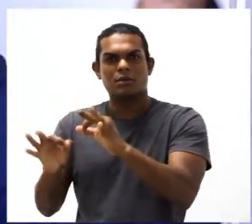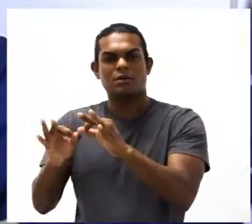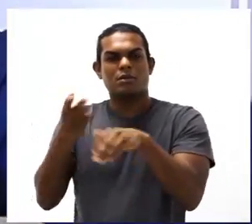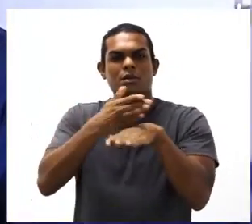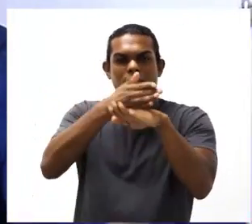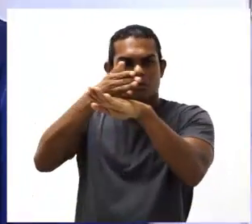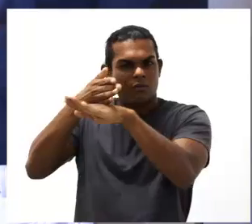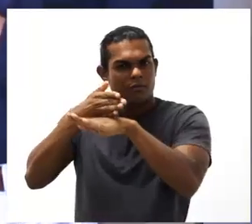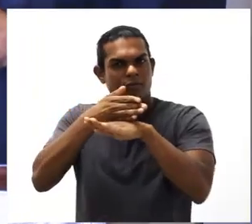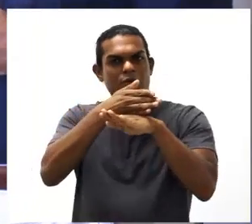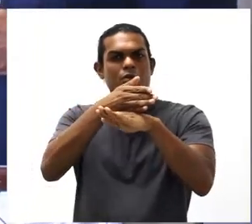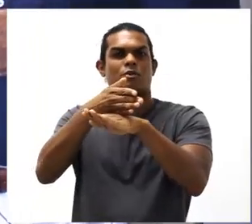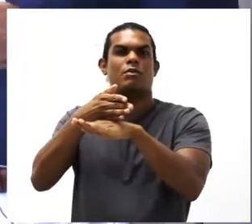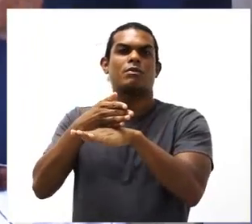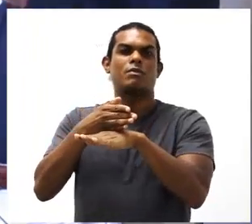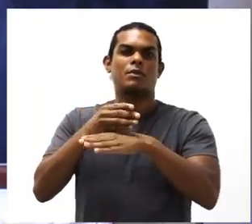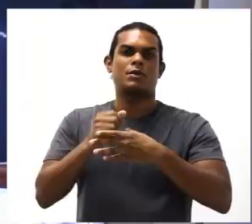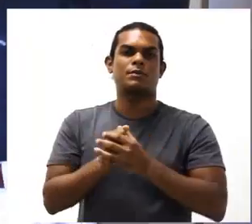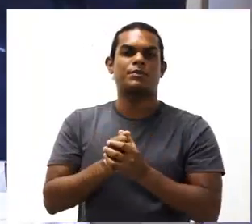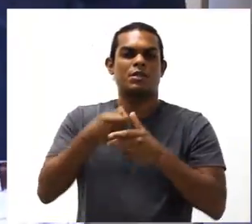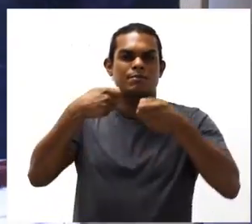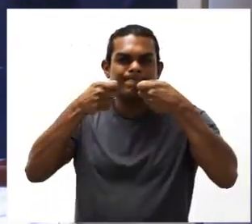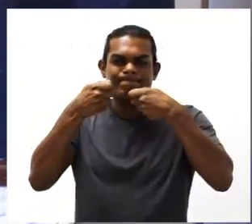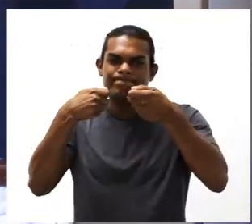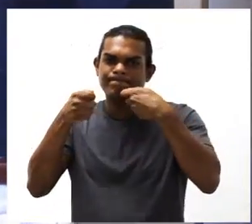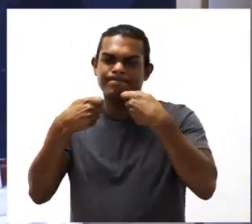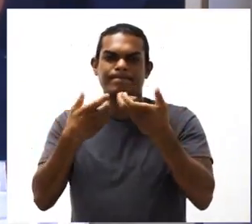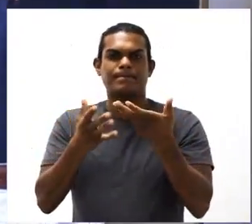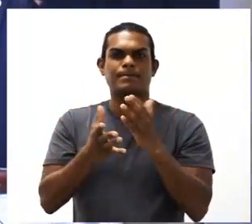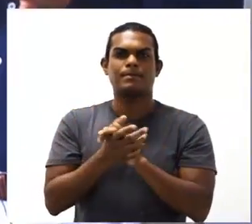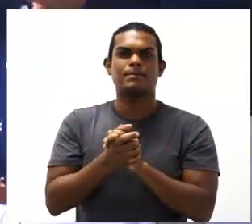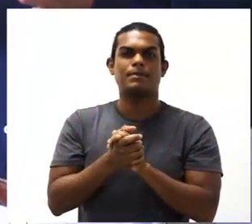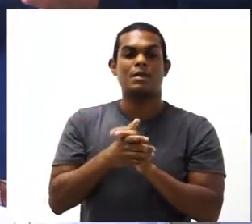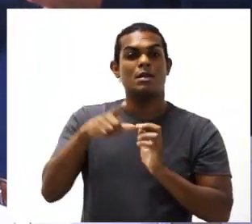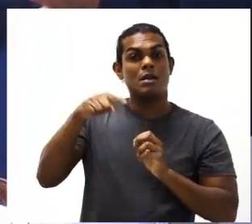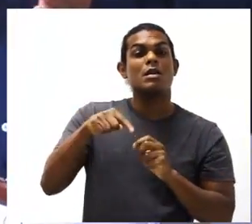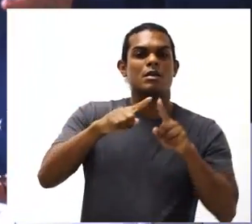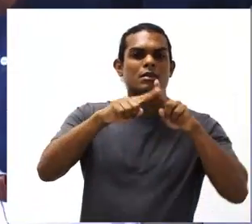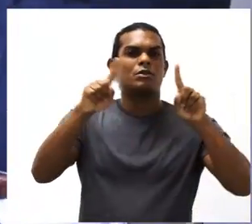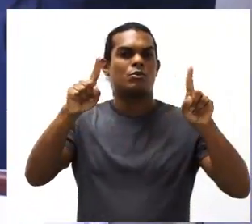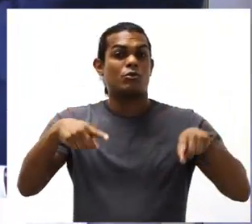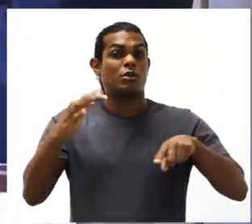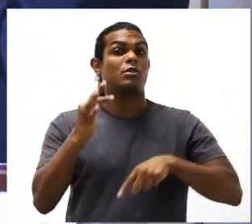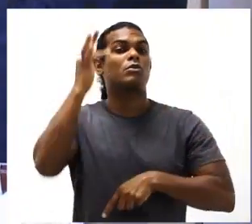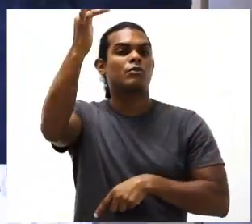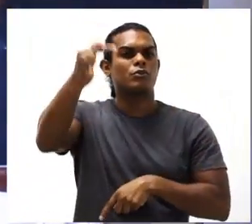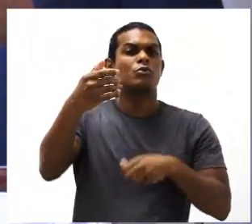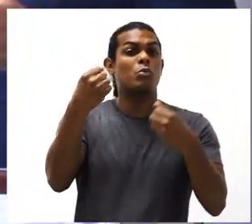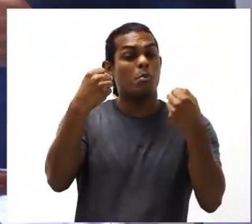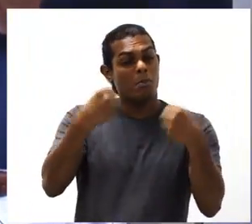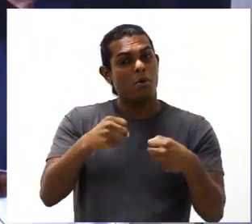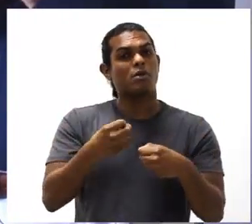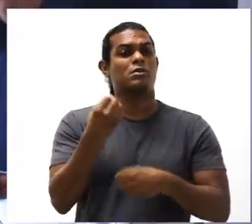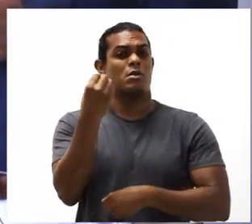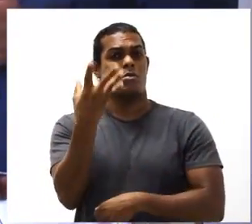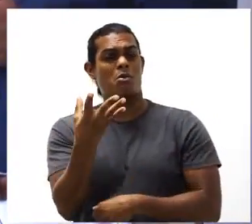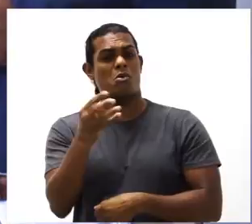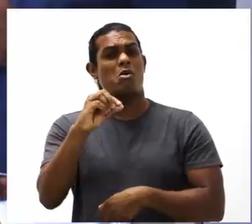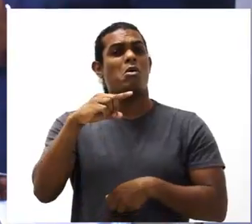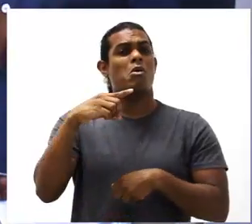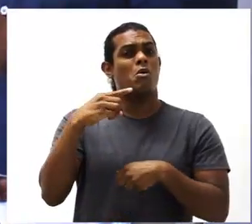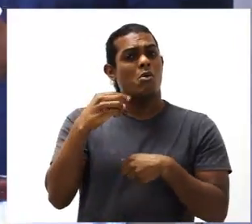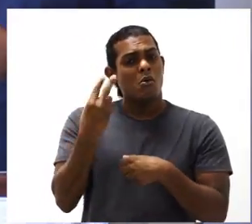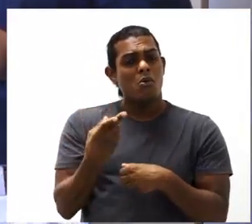você grava, né? Isso, a algum momento, esse é um projeto que pode dar certo ou dar errado. Se ele der